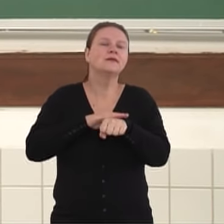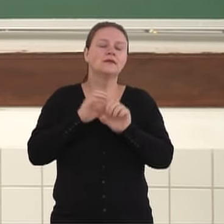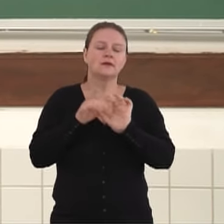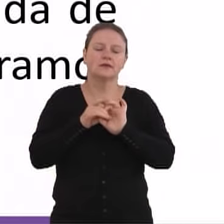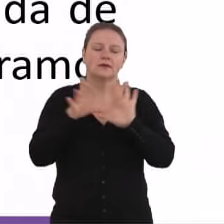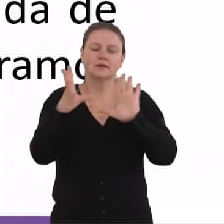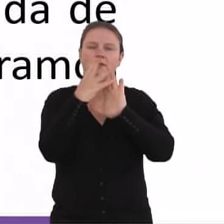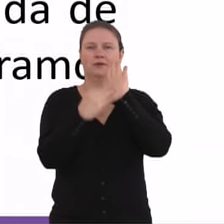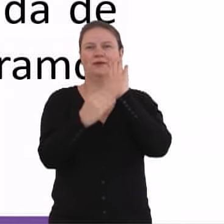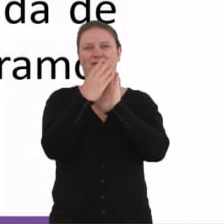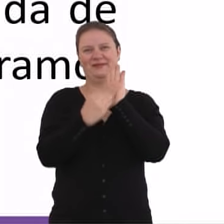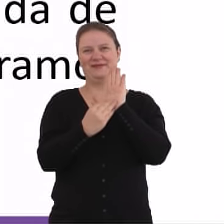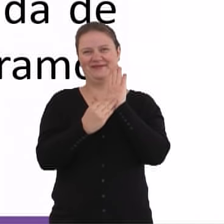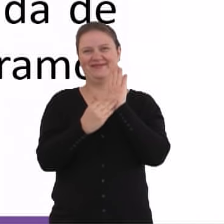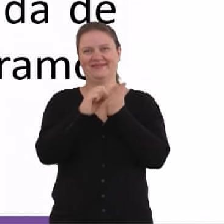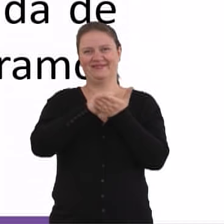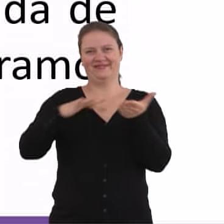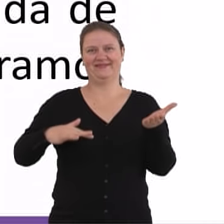copiarem.